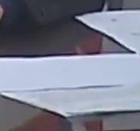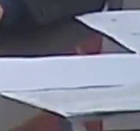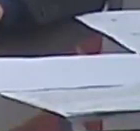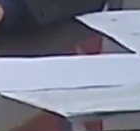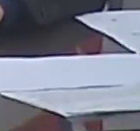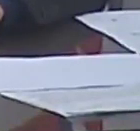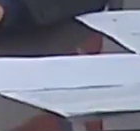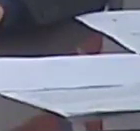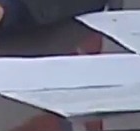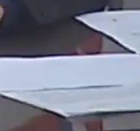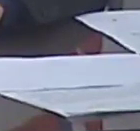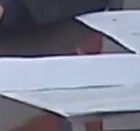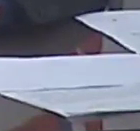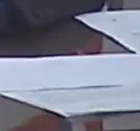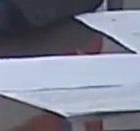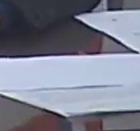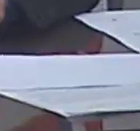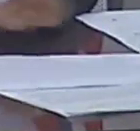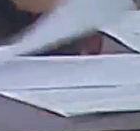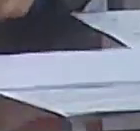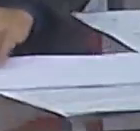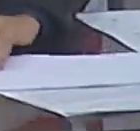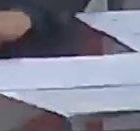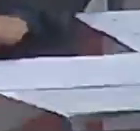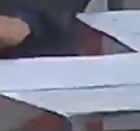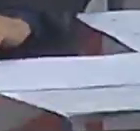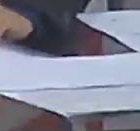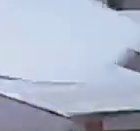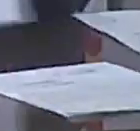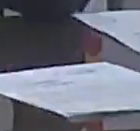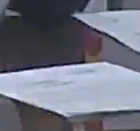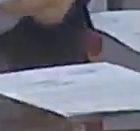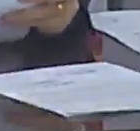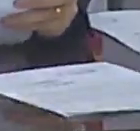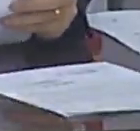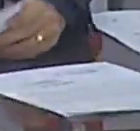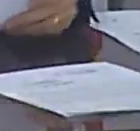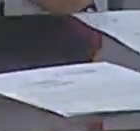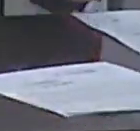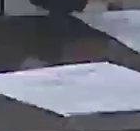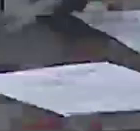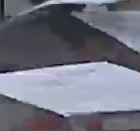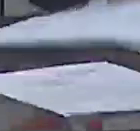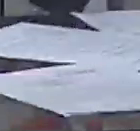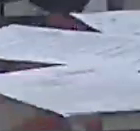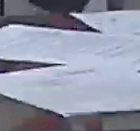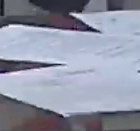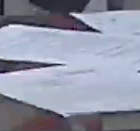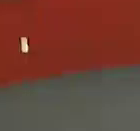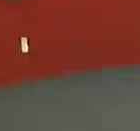Paris-Votuporanga, condizente ao grande fluxo de veículos que recebe diariamente. Senhor Presidente, lido o expediente, devolvo a